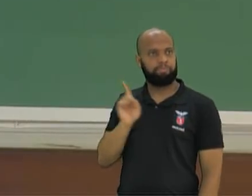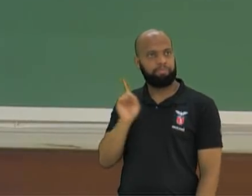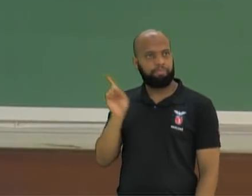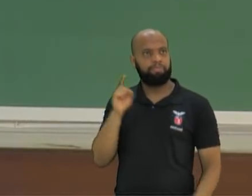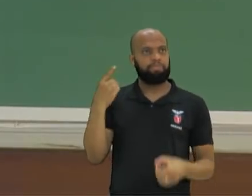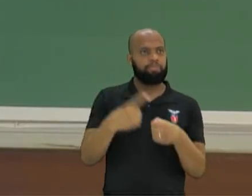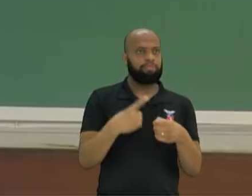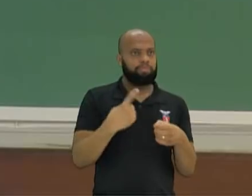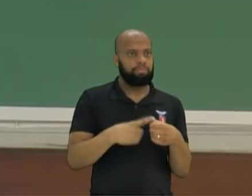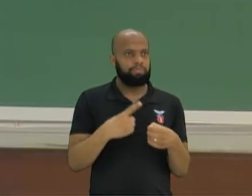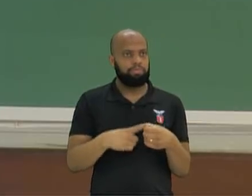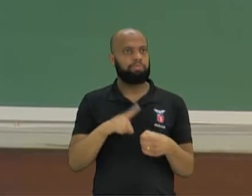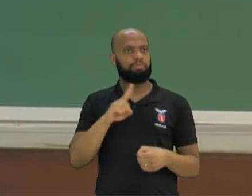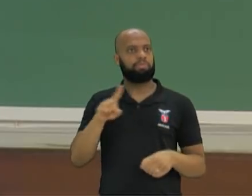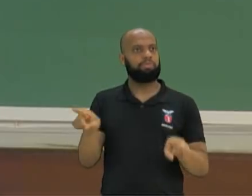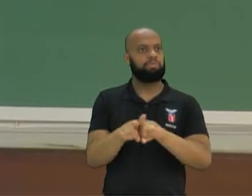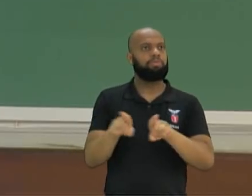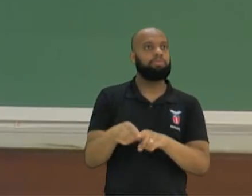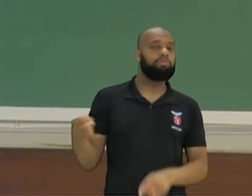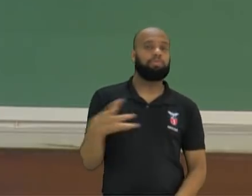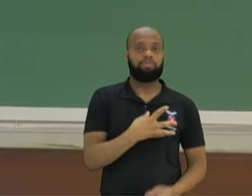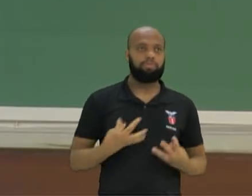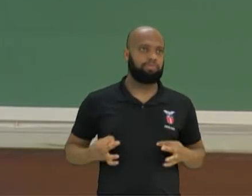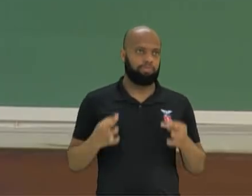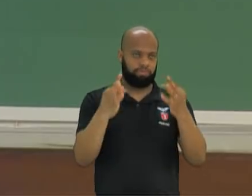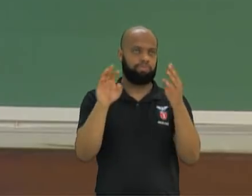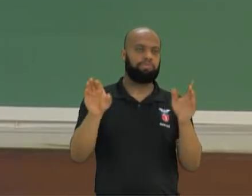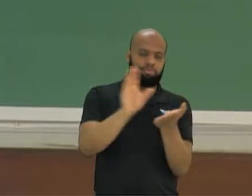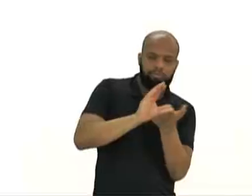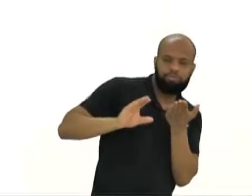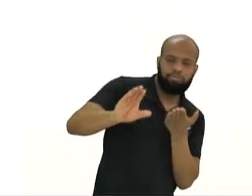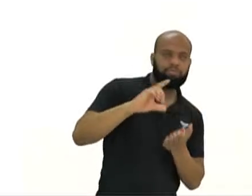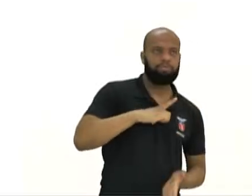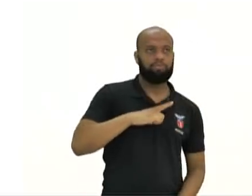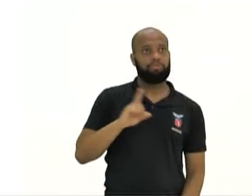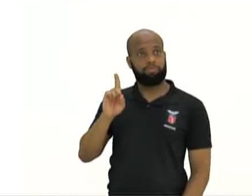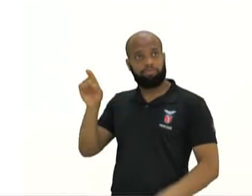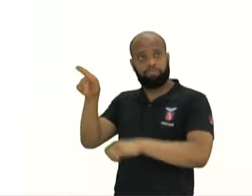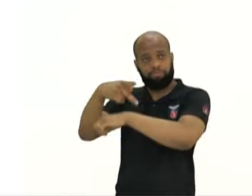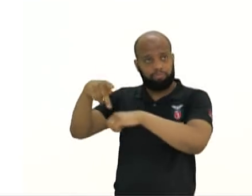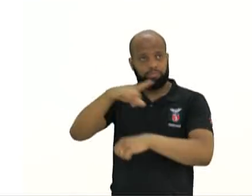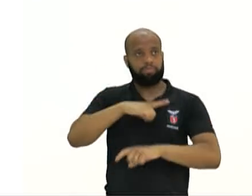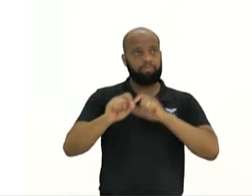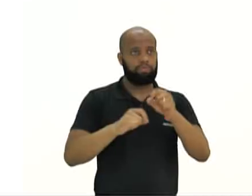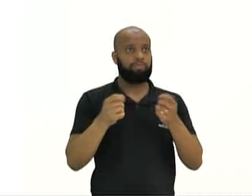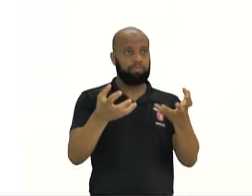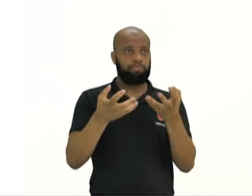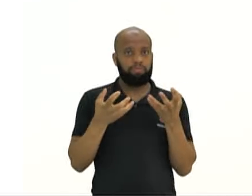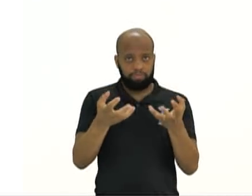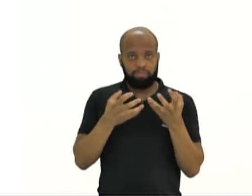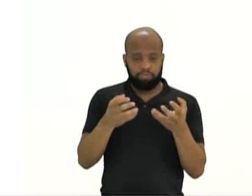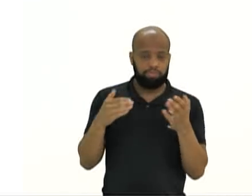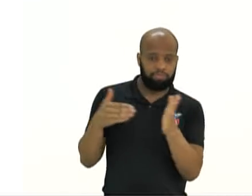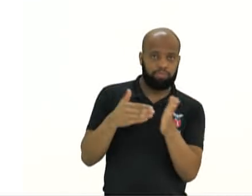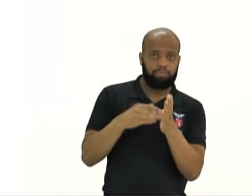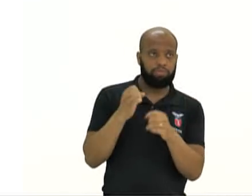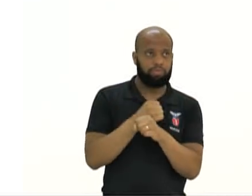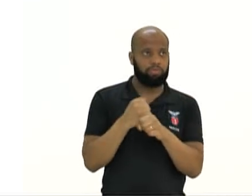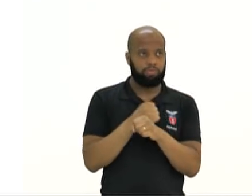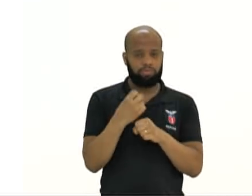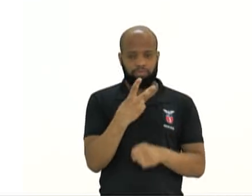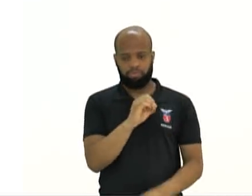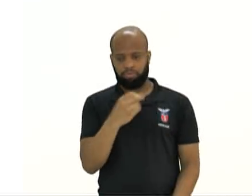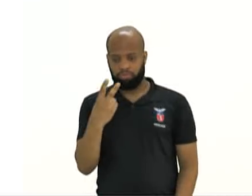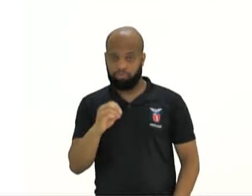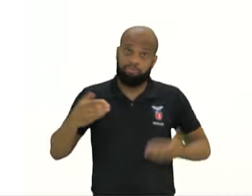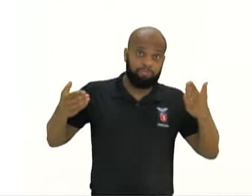novas tecnologias, que são os investimentos. A Nova Zelândia, né, pretende se tornar até 2020, lógico, vamos ver